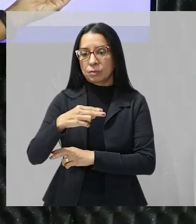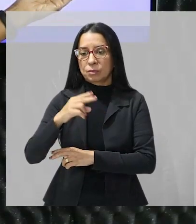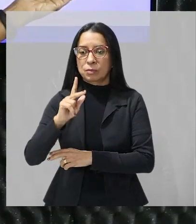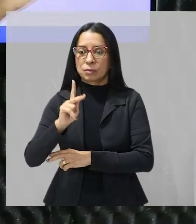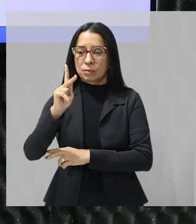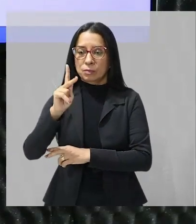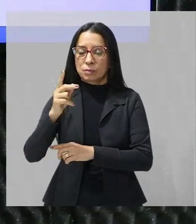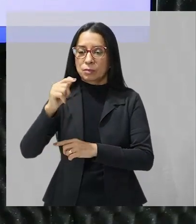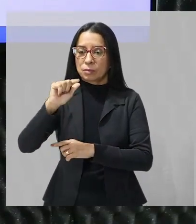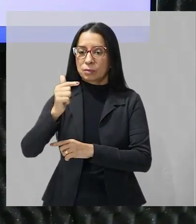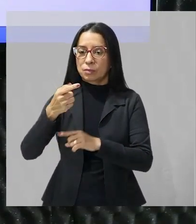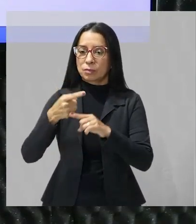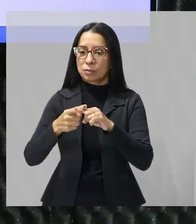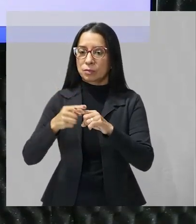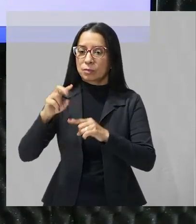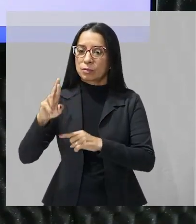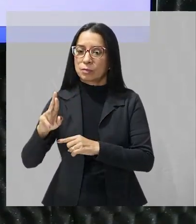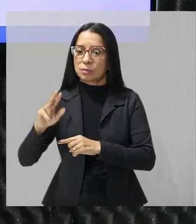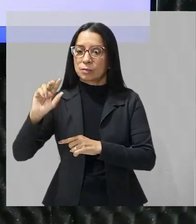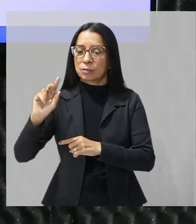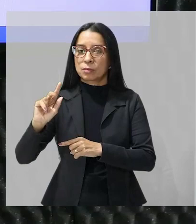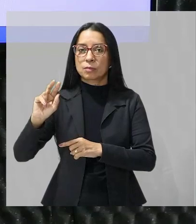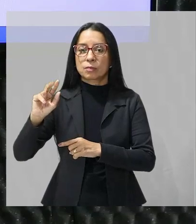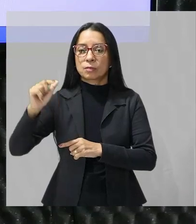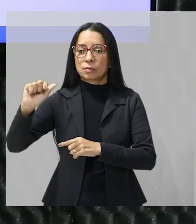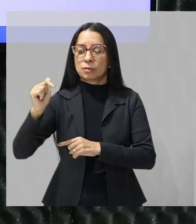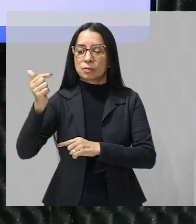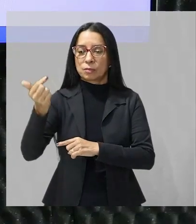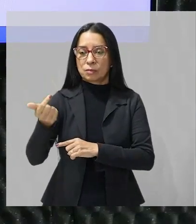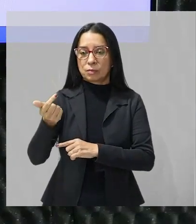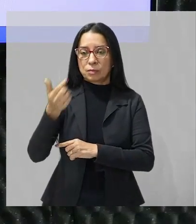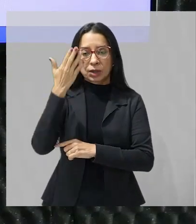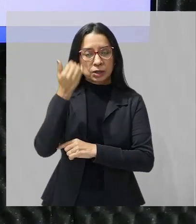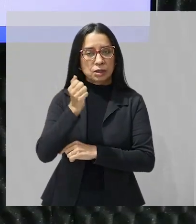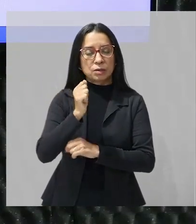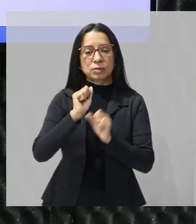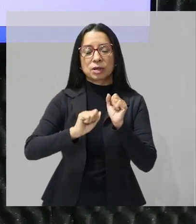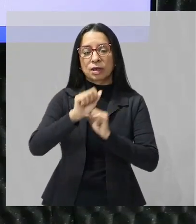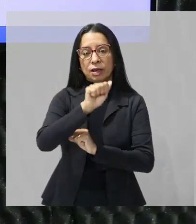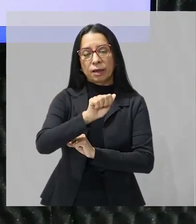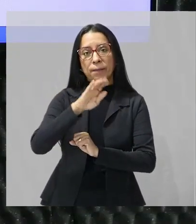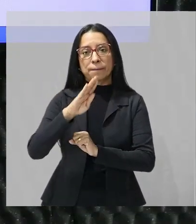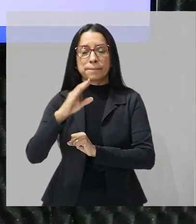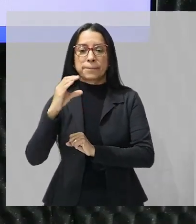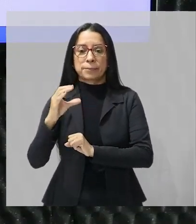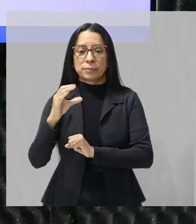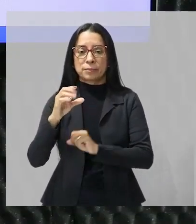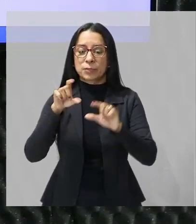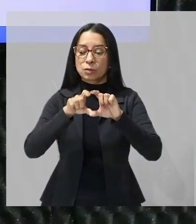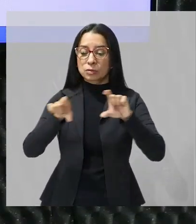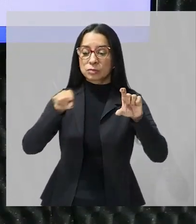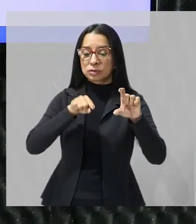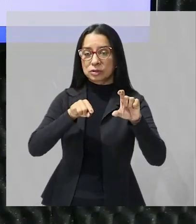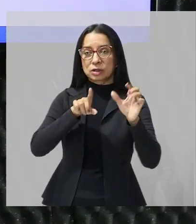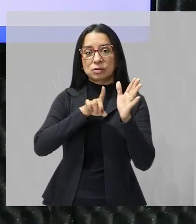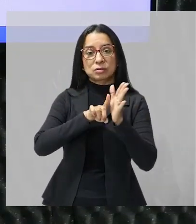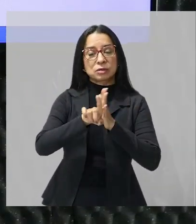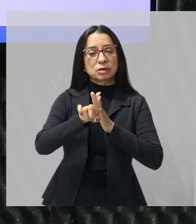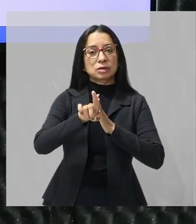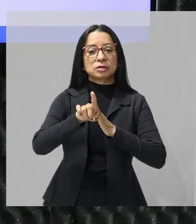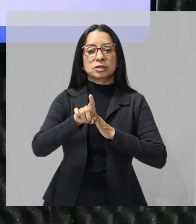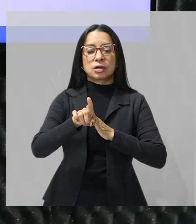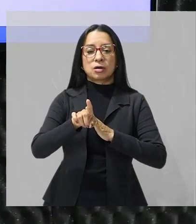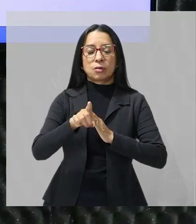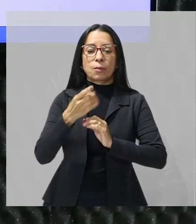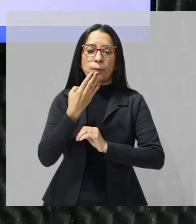quadrado. Pronto. Já identifiquei quem é A, quem é B e quem é C. E o enunciado da questão diz para nós, né, que